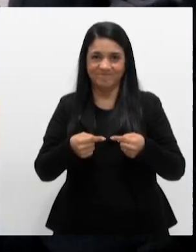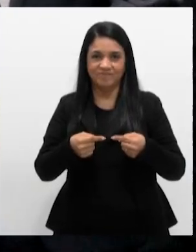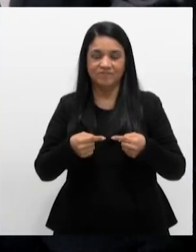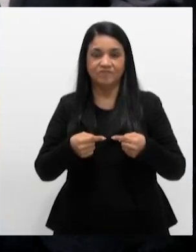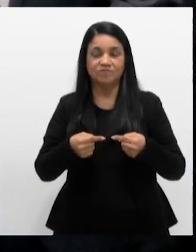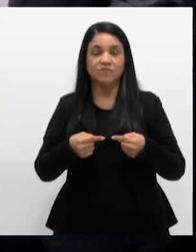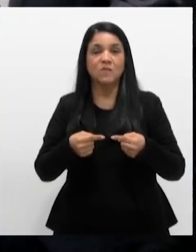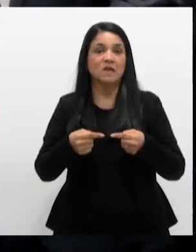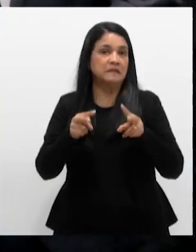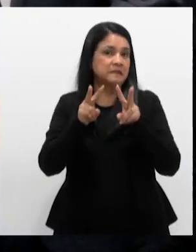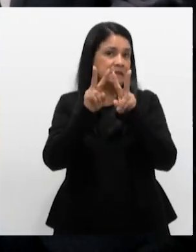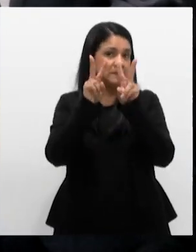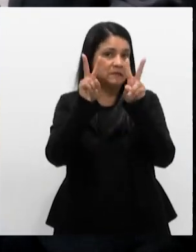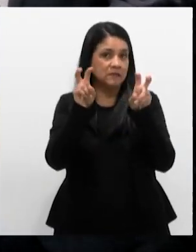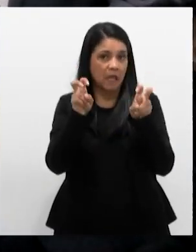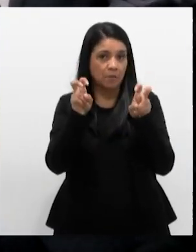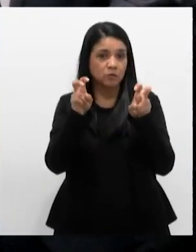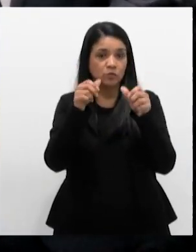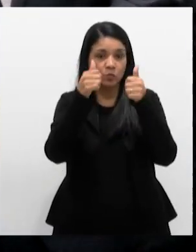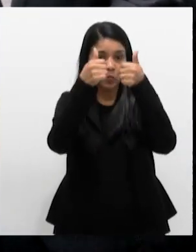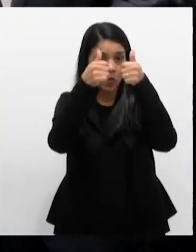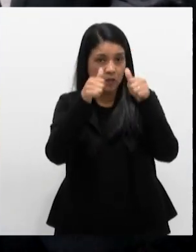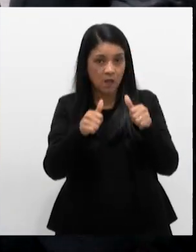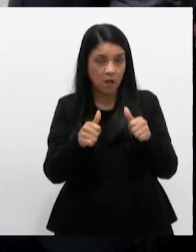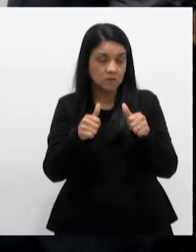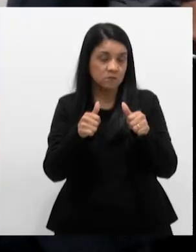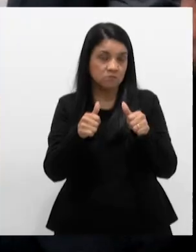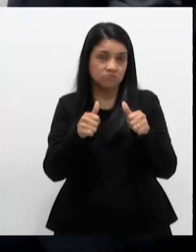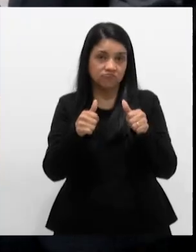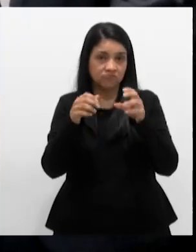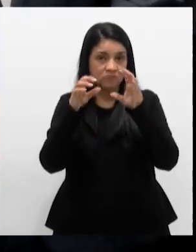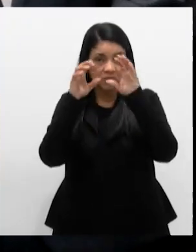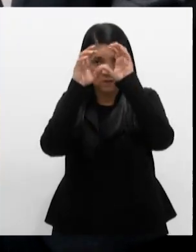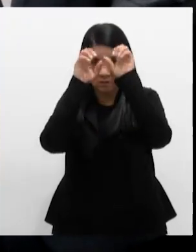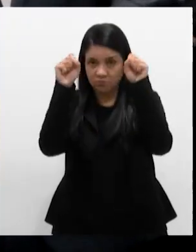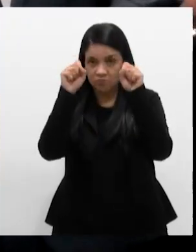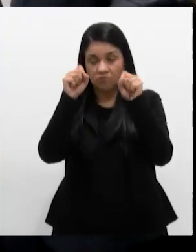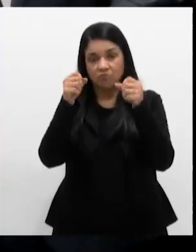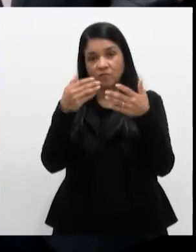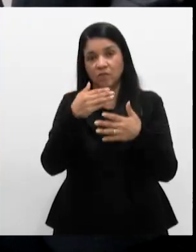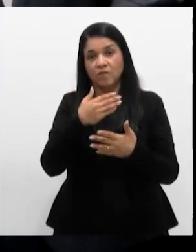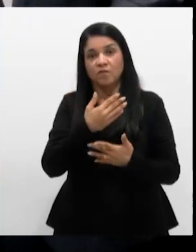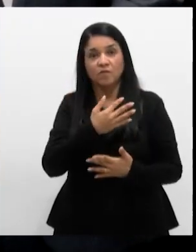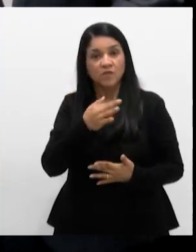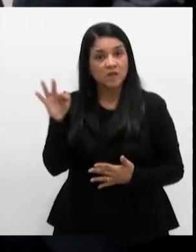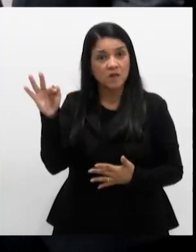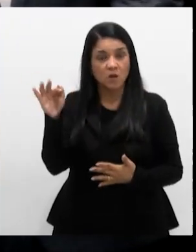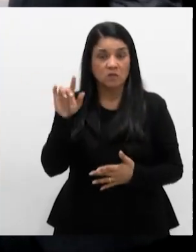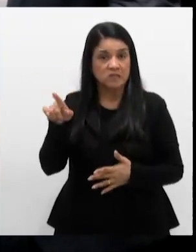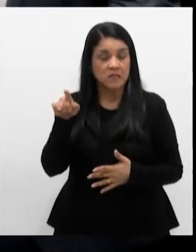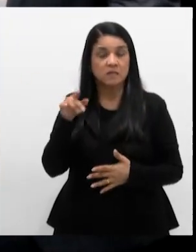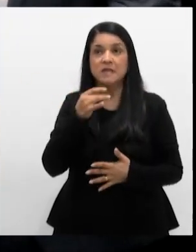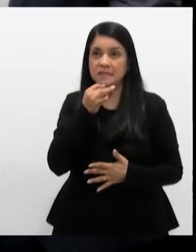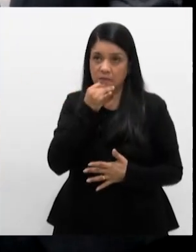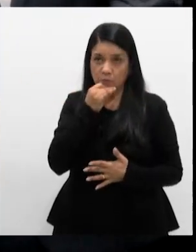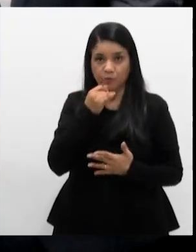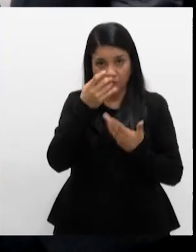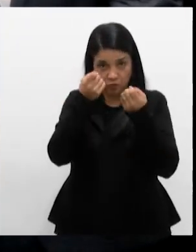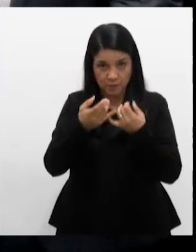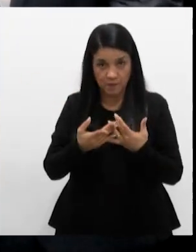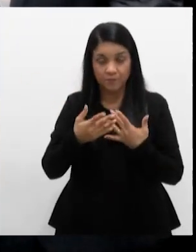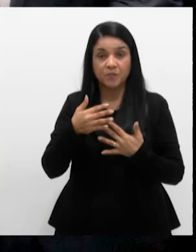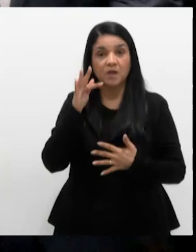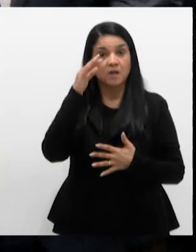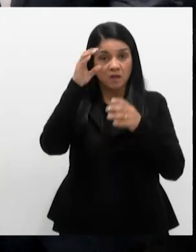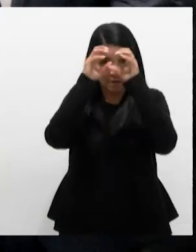determinadas matérias para a reanálise do Supremo Tribunal Federal. O que eu quero dizer é o seguinte: se o Supremo Tribunal Federal tomou uma decisão e isso